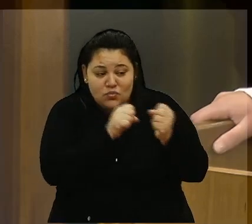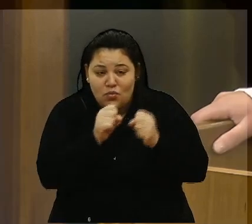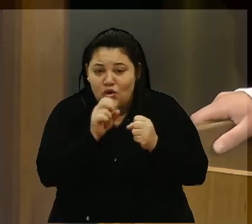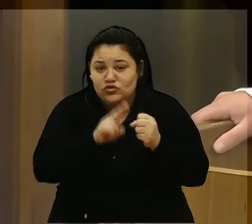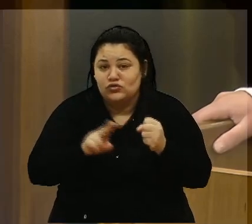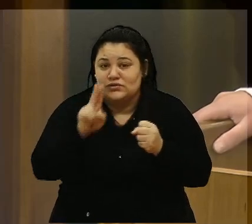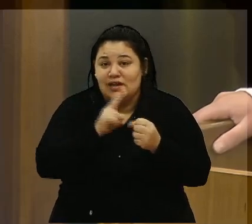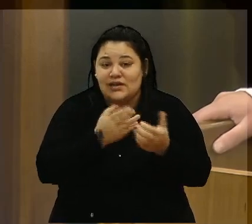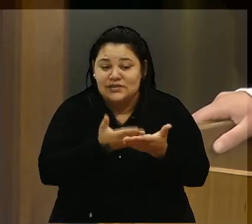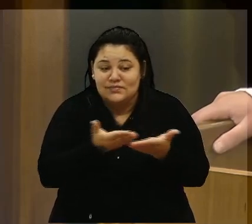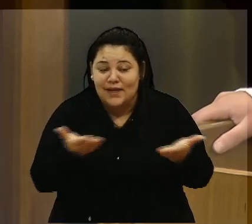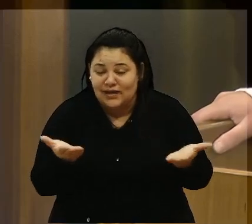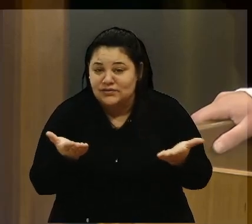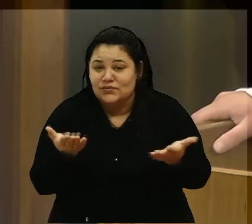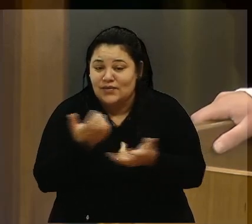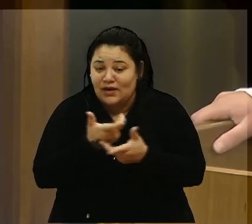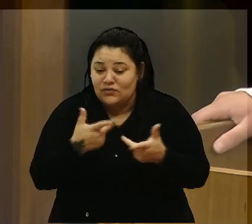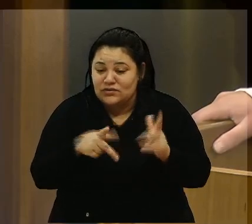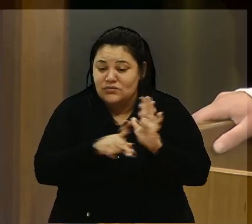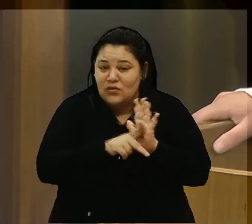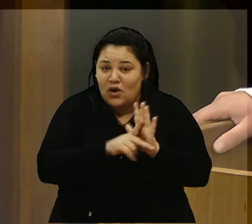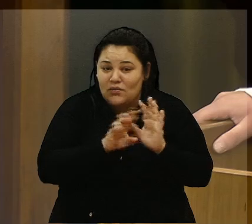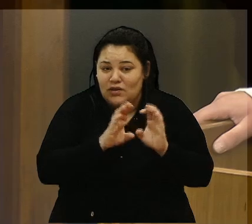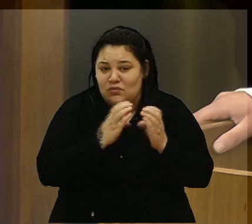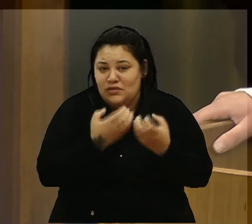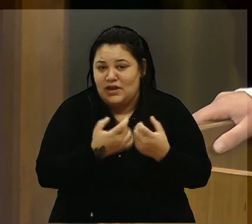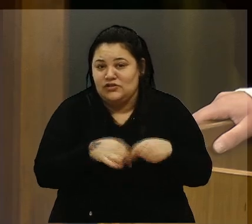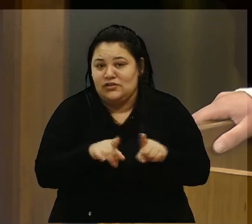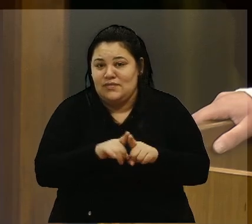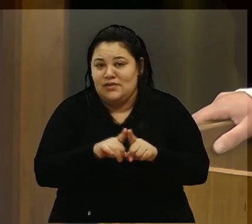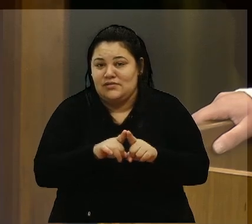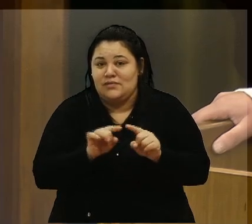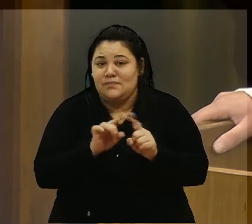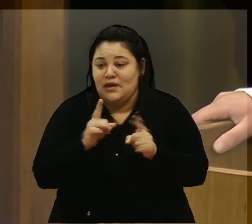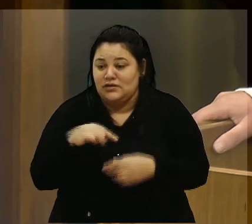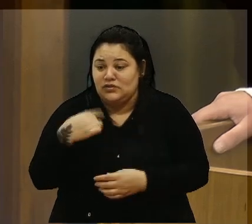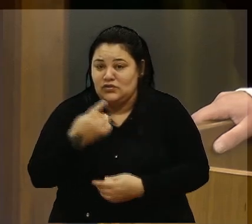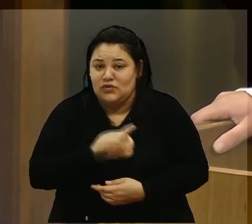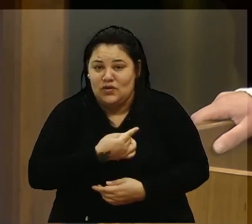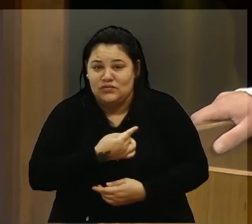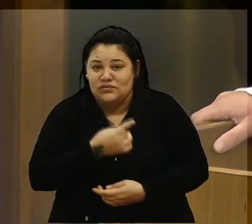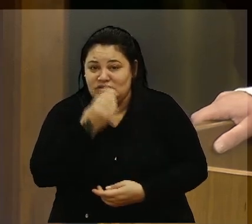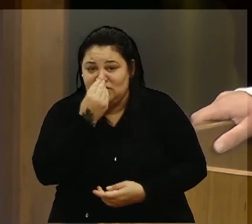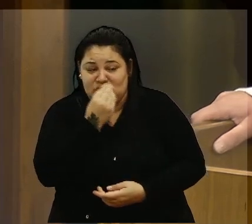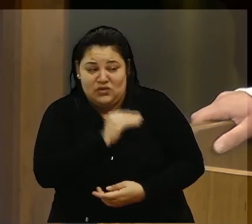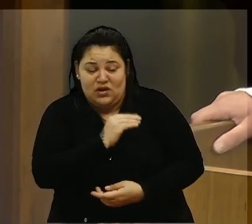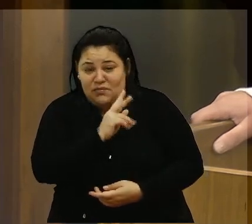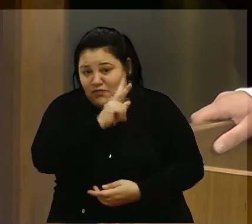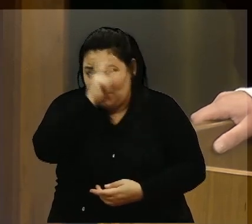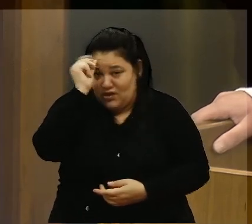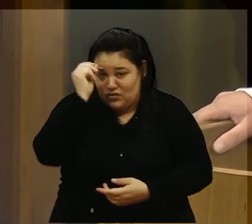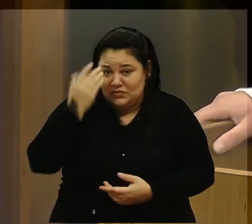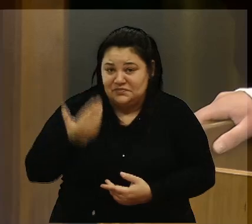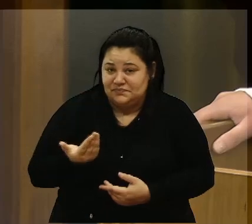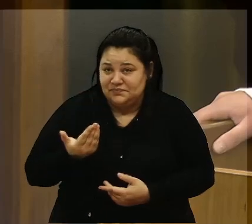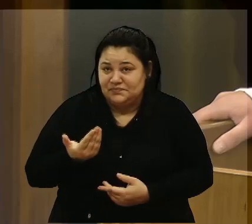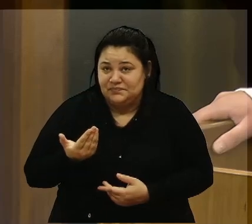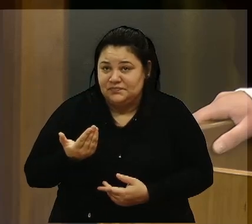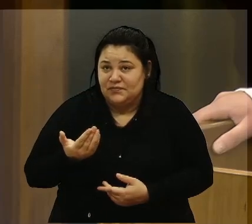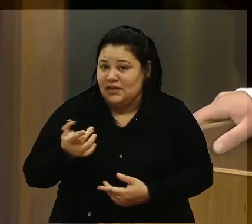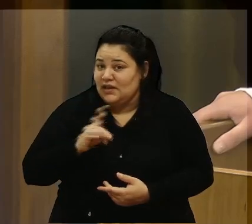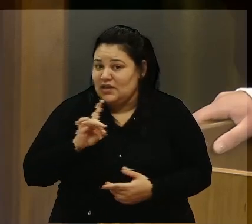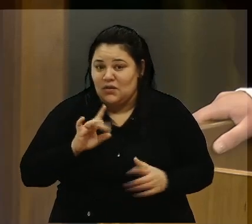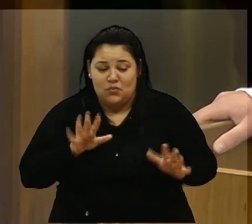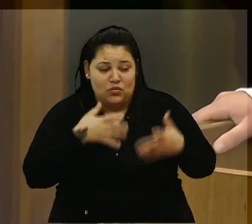espaço para ações da comunidade. Mas a gente tem esse descaso da prefeitura, que não empenha